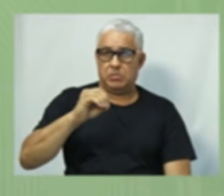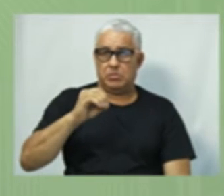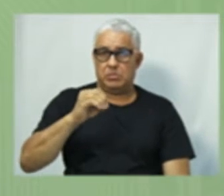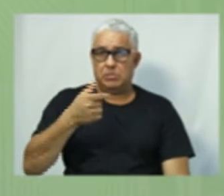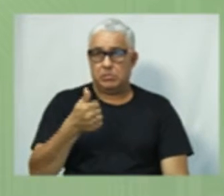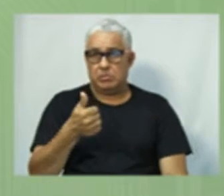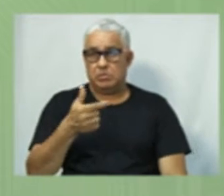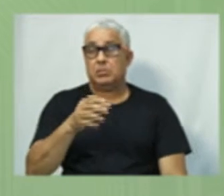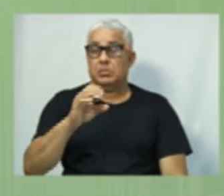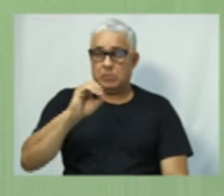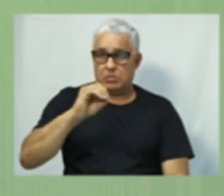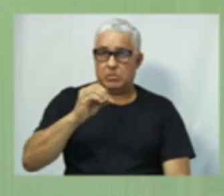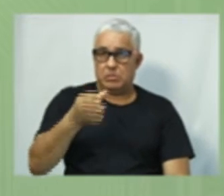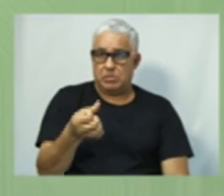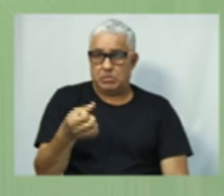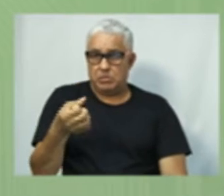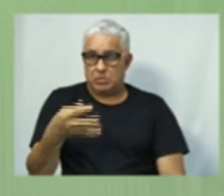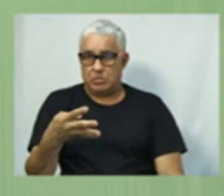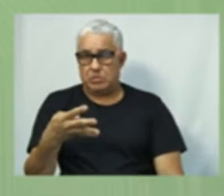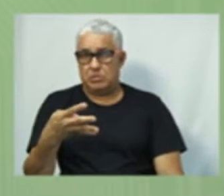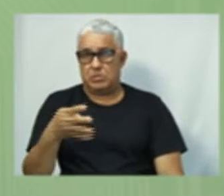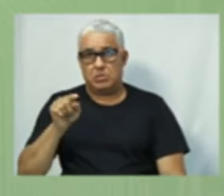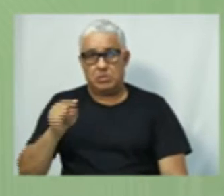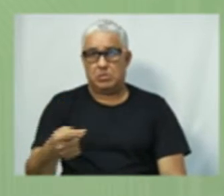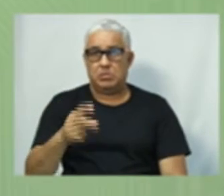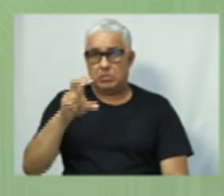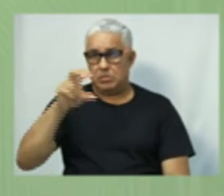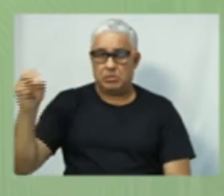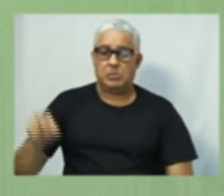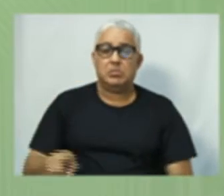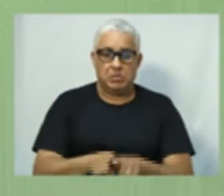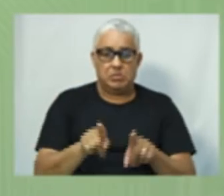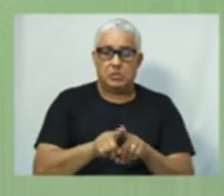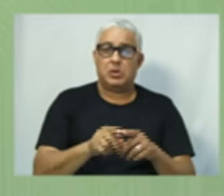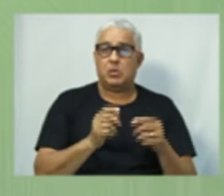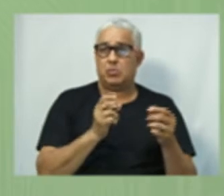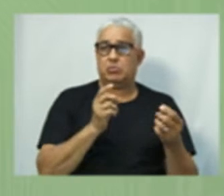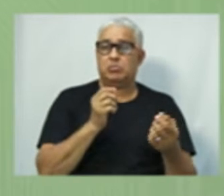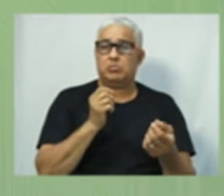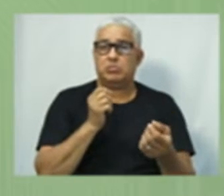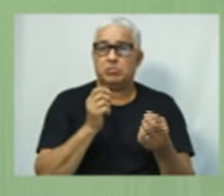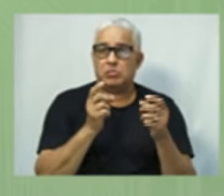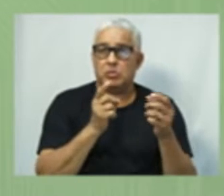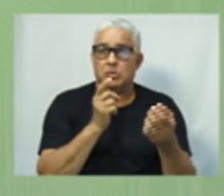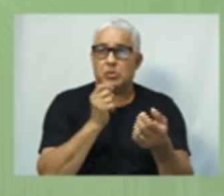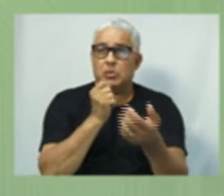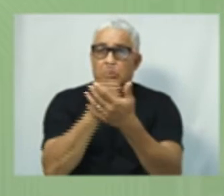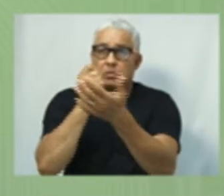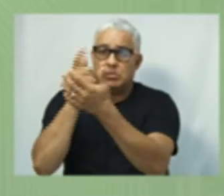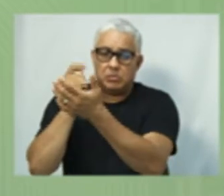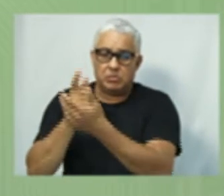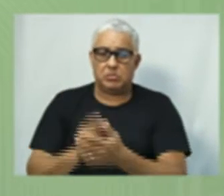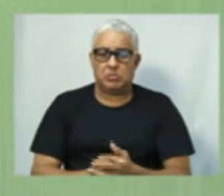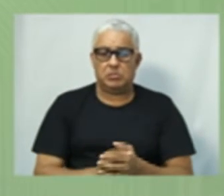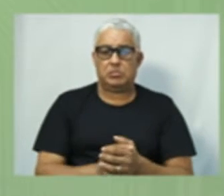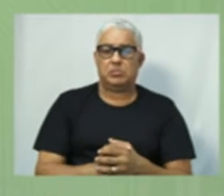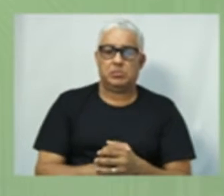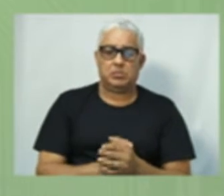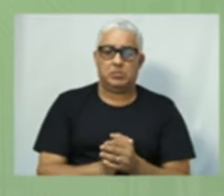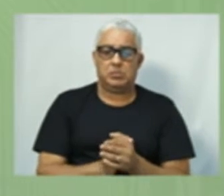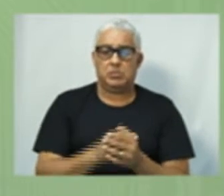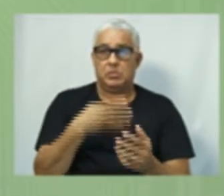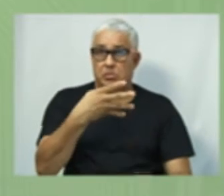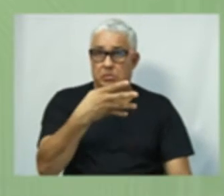1.064.500. Também foi falado que nas compras onde se gira o ICMS foram de 420